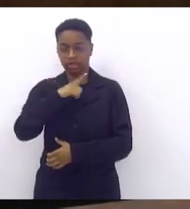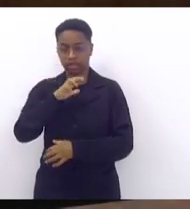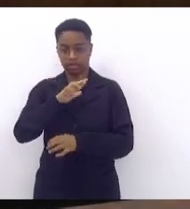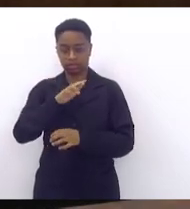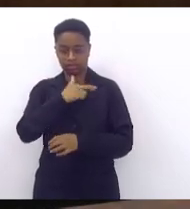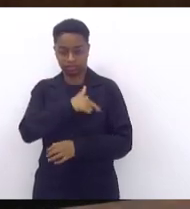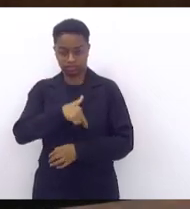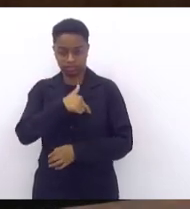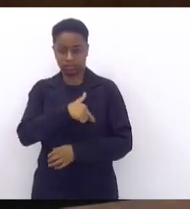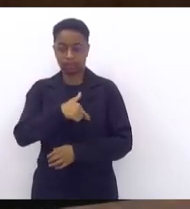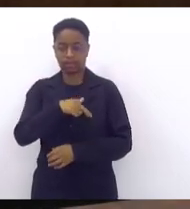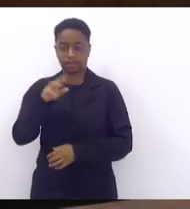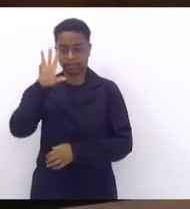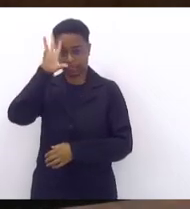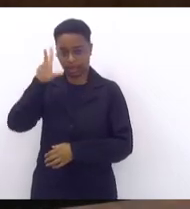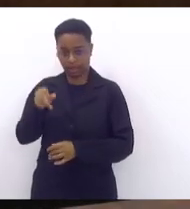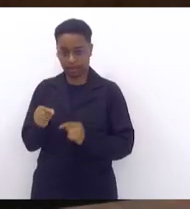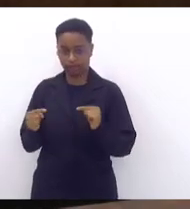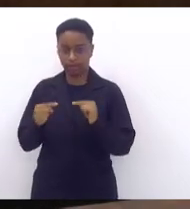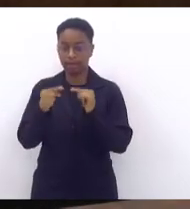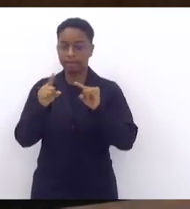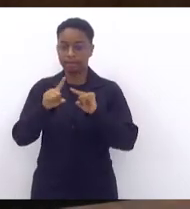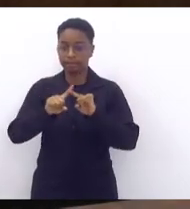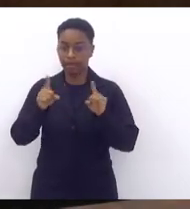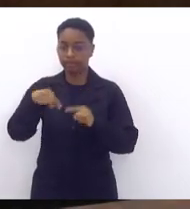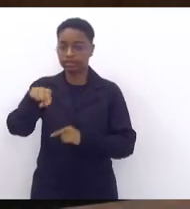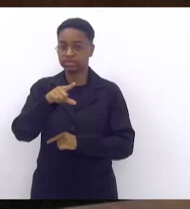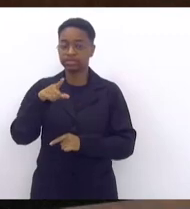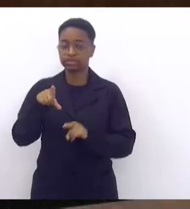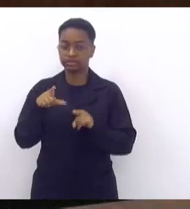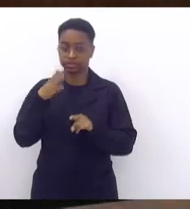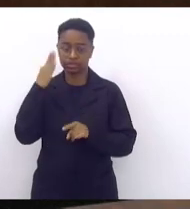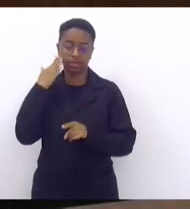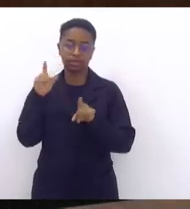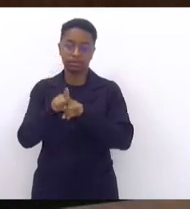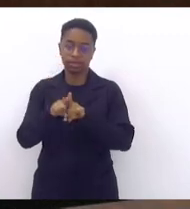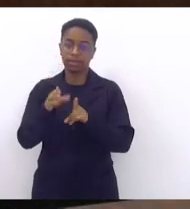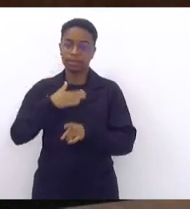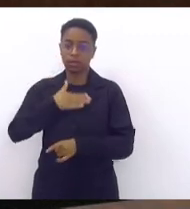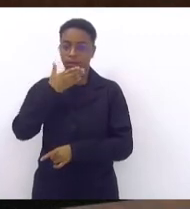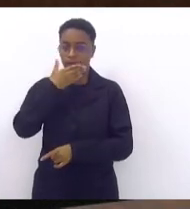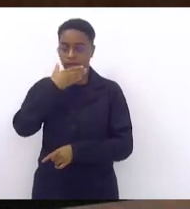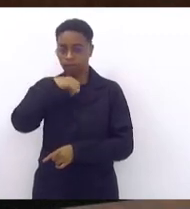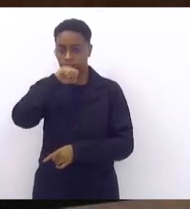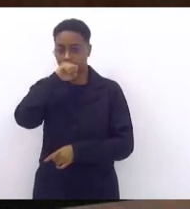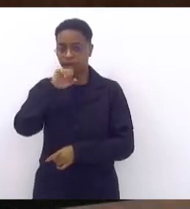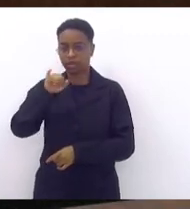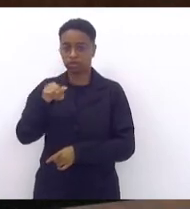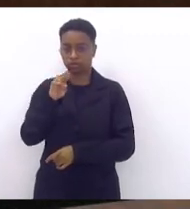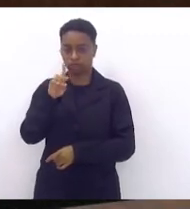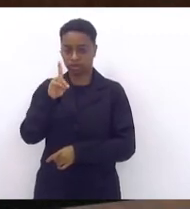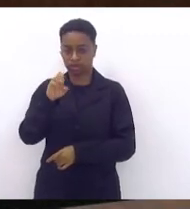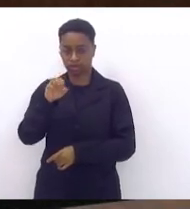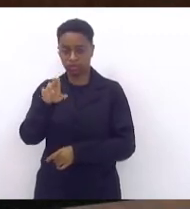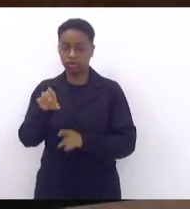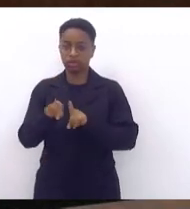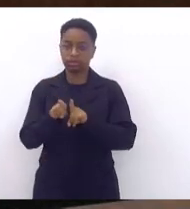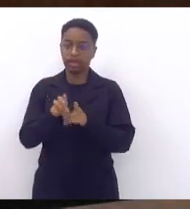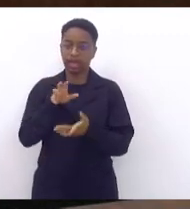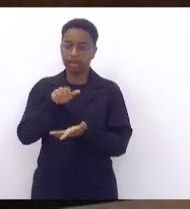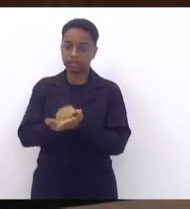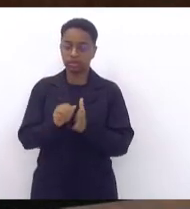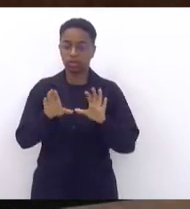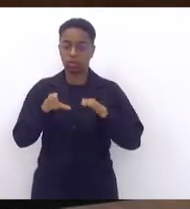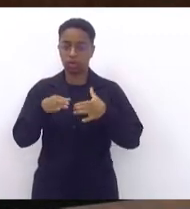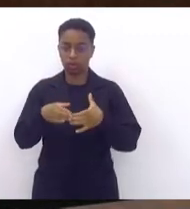mas alguns sabem que eu tenho ascendência judaica por parte de pai. Queria deixar registrada à comunidade judaica